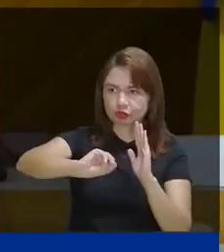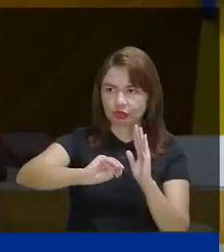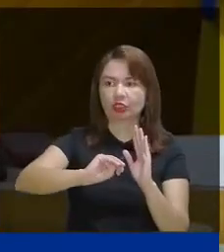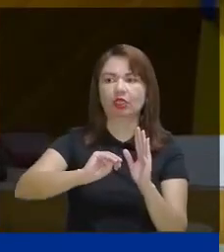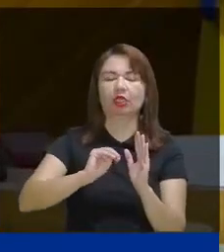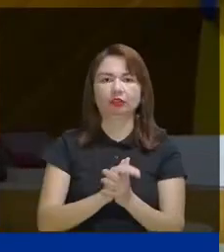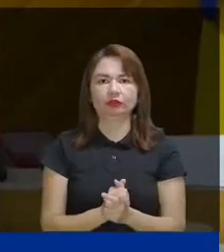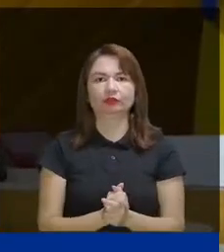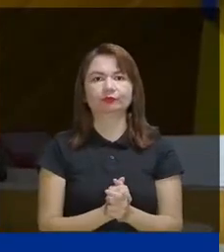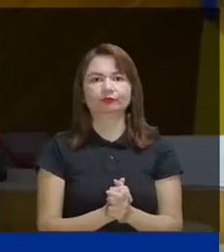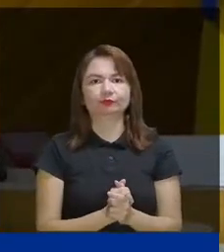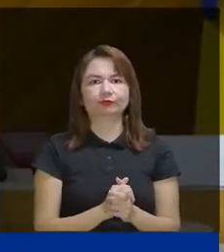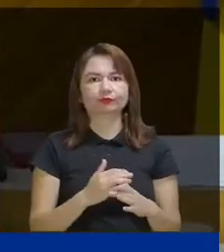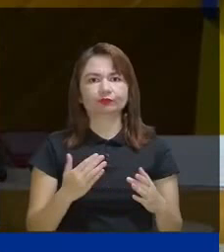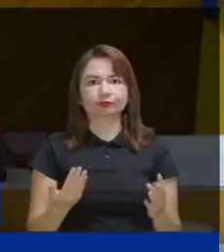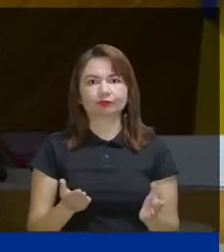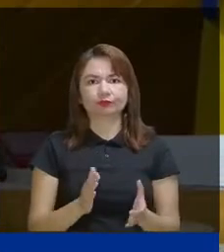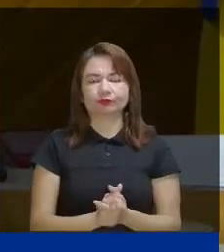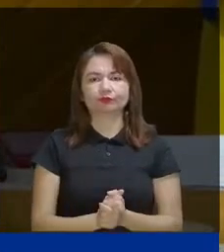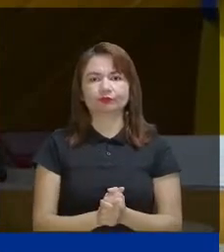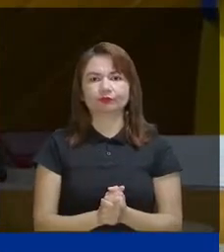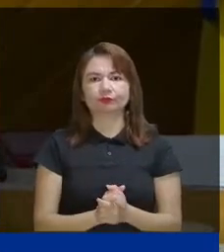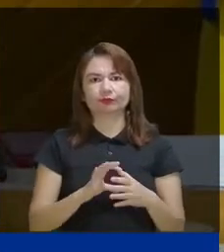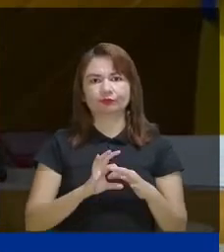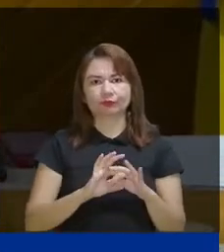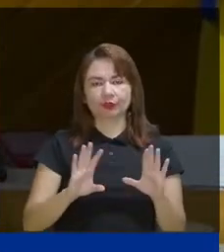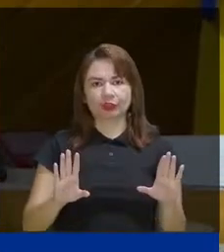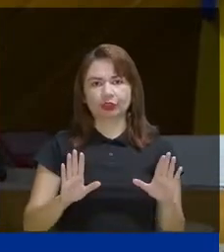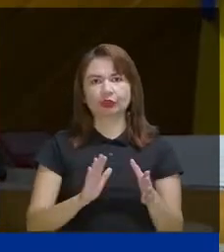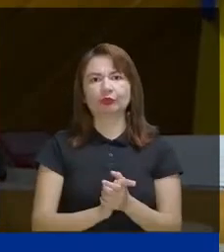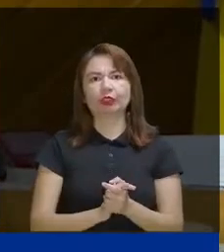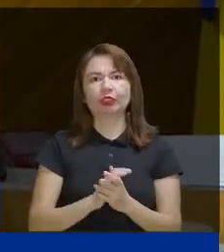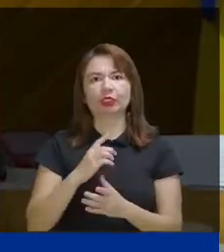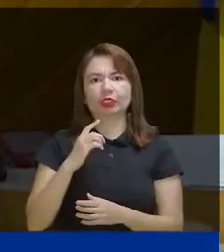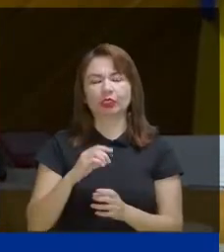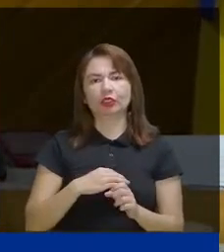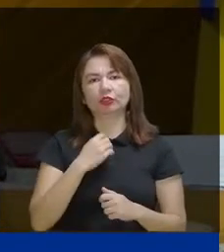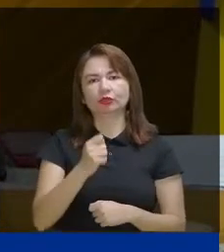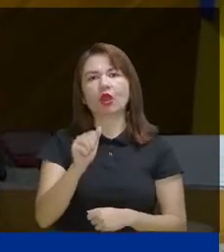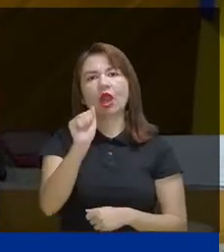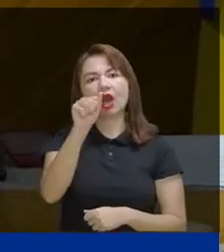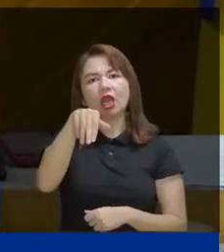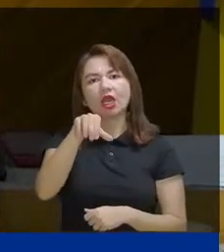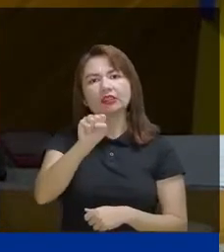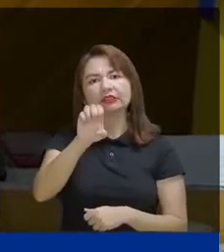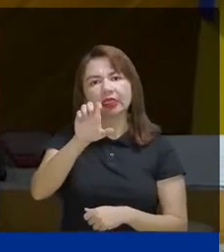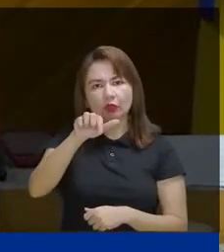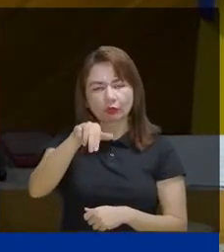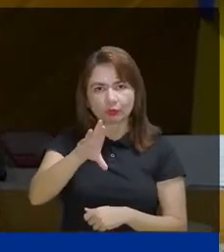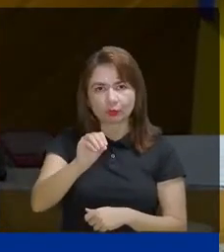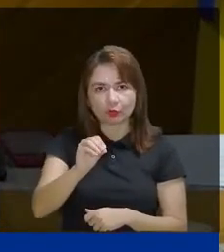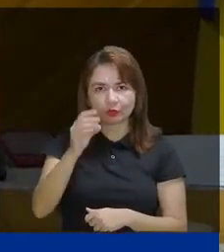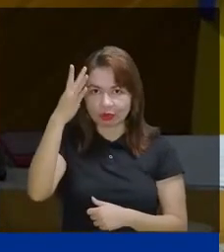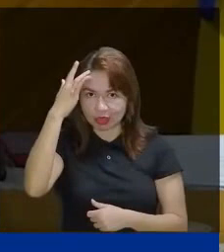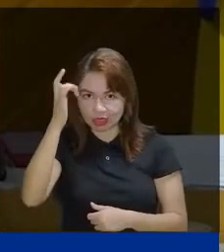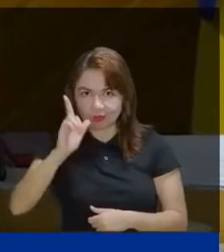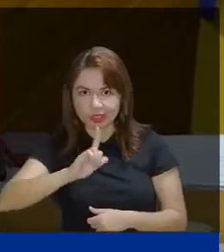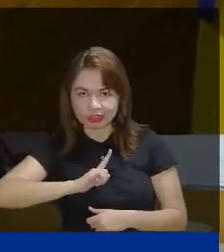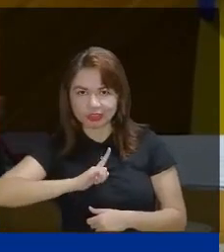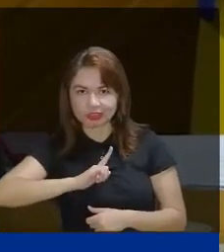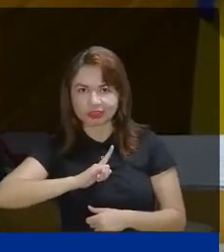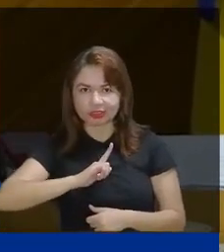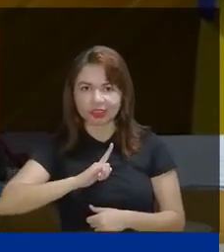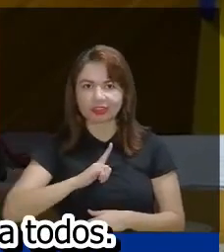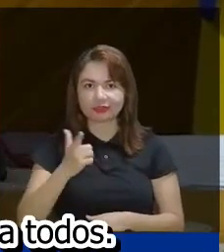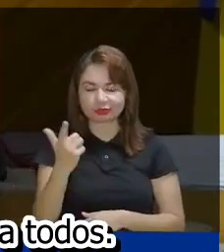justificadamente. Vamos dispensar, liberar, aliás, o doutor Anselmo. Doutor Anselmo, muito obrigado. Amanhã tem sessão, tá, colega? Estarei aqui